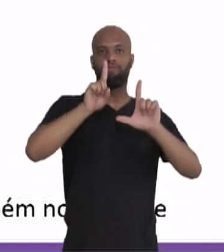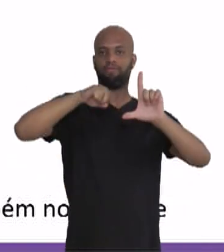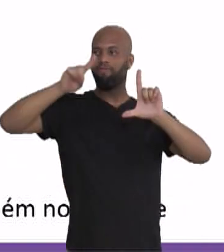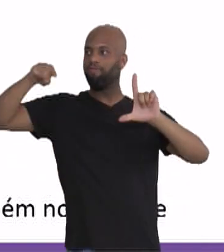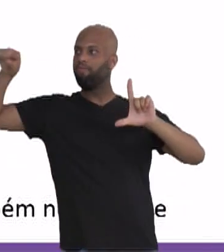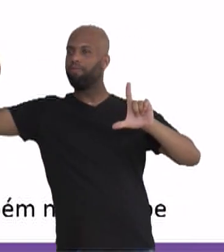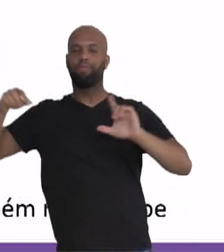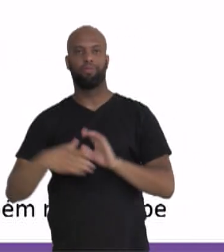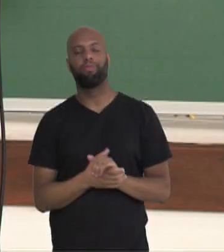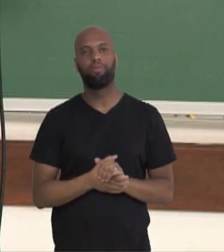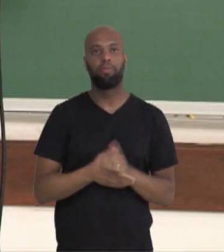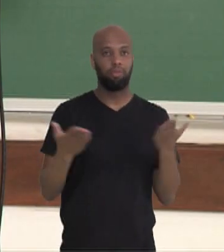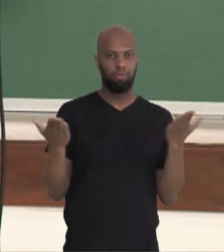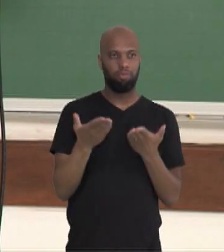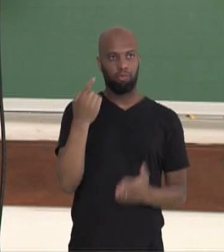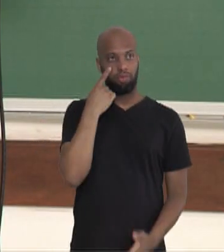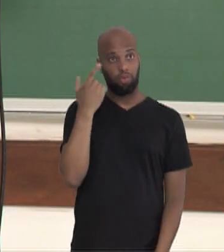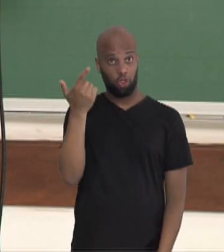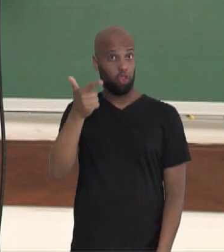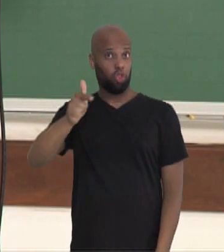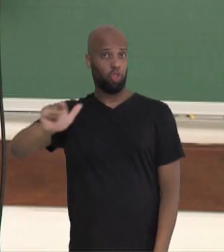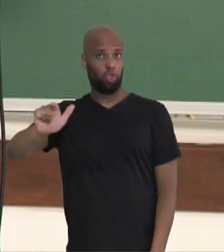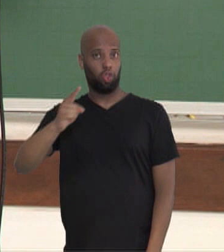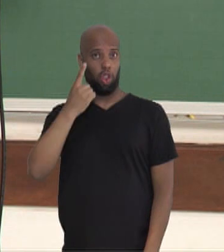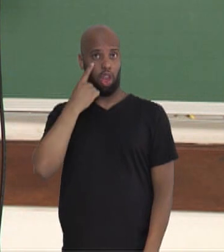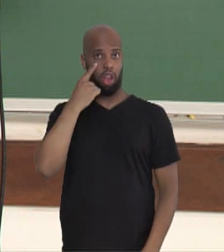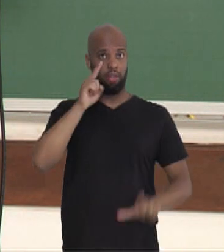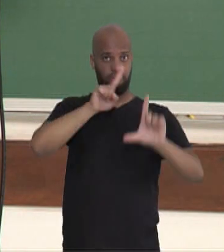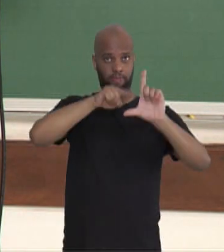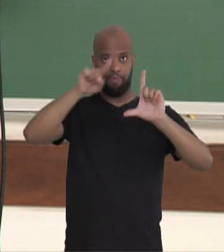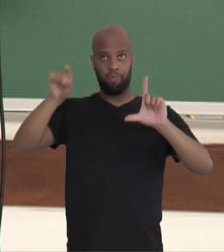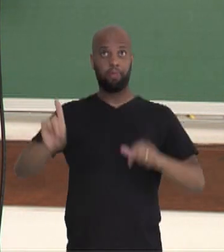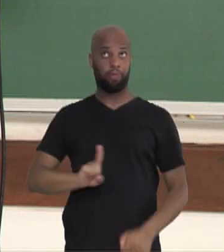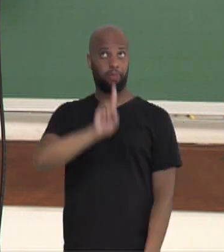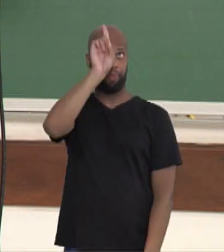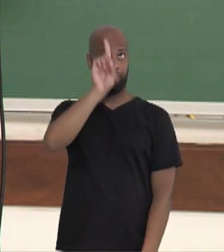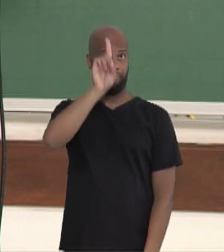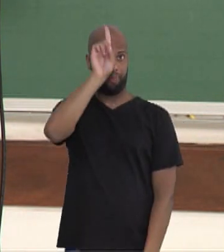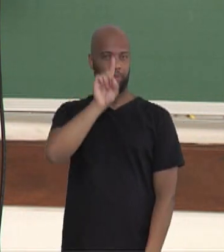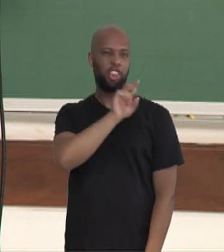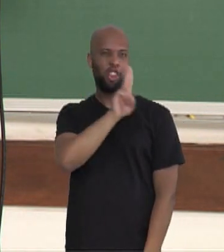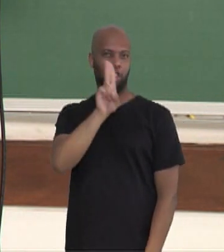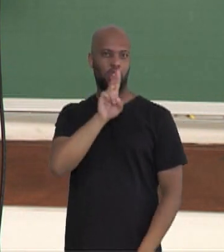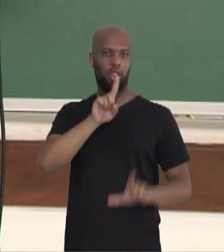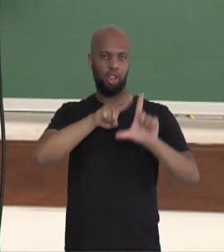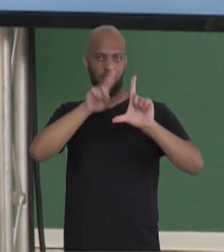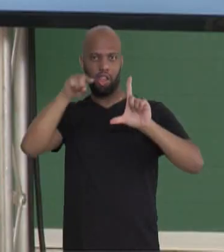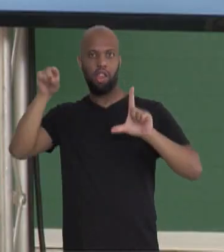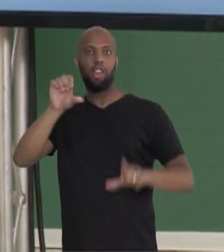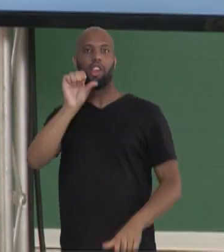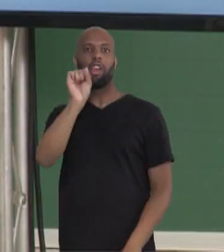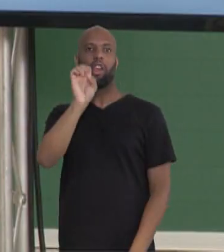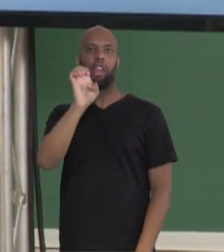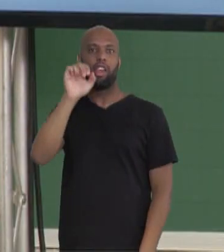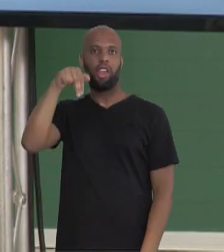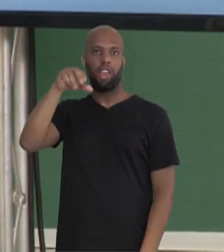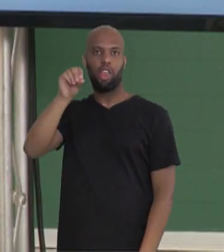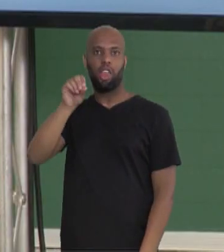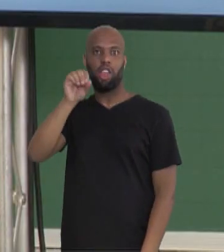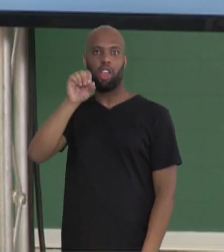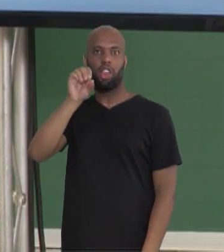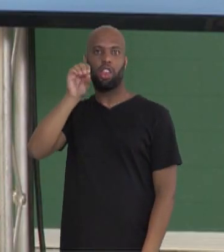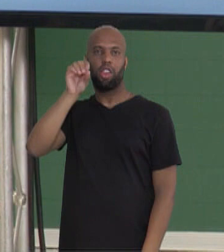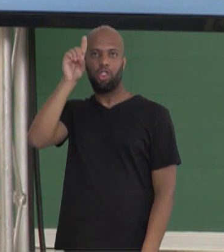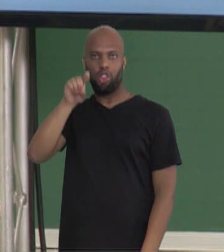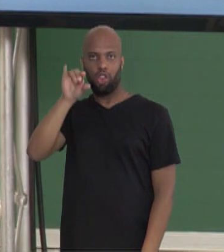certo? Então vamos dar uma olhadinha de novo aqui num gráfico senoide, né? Porque agora a gente já sabe como é o nome do gráfico da